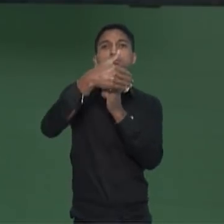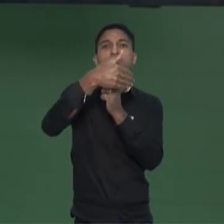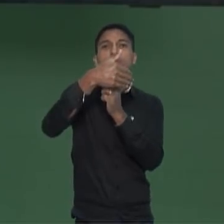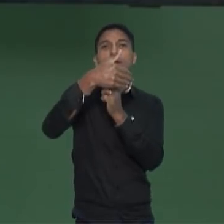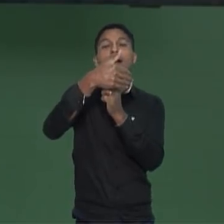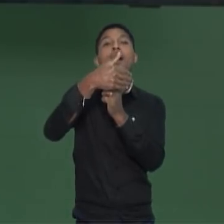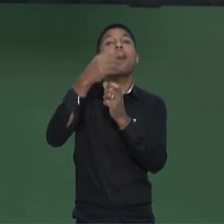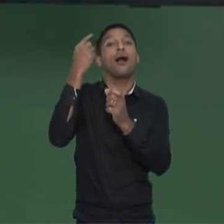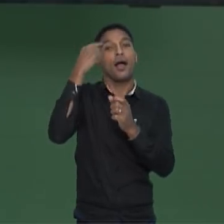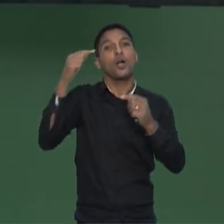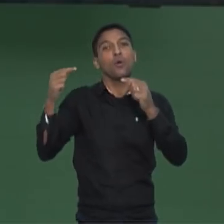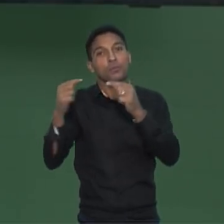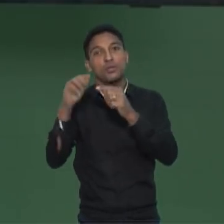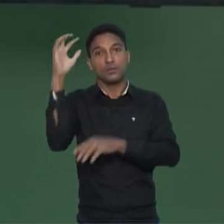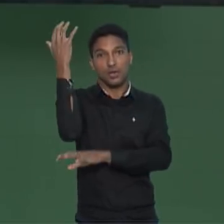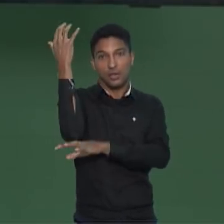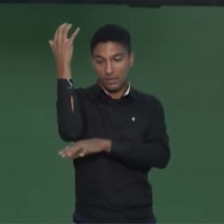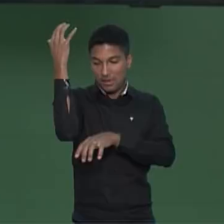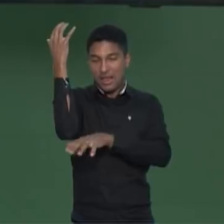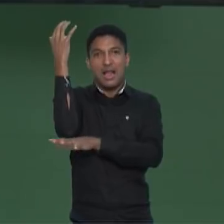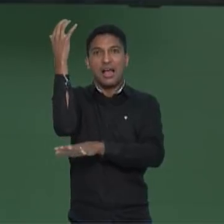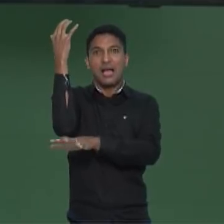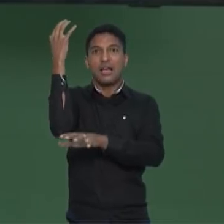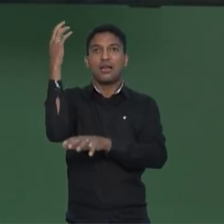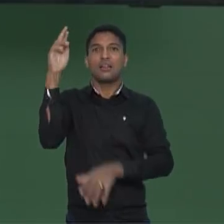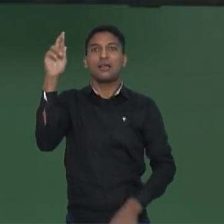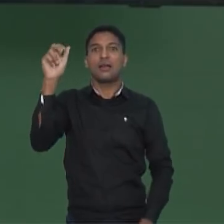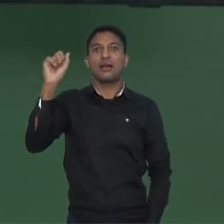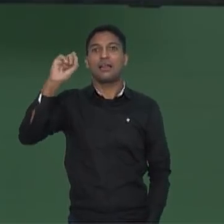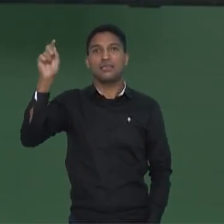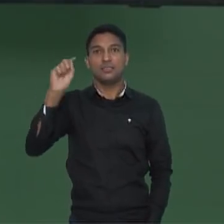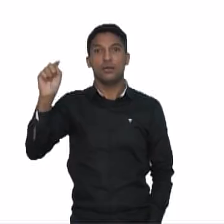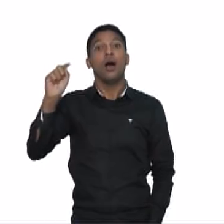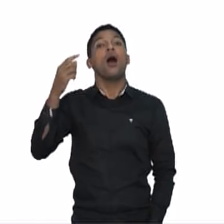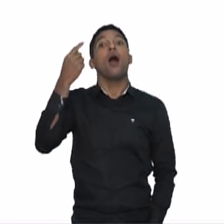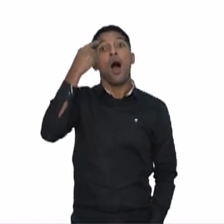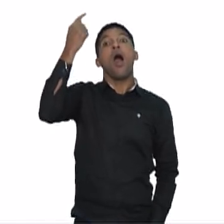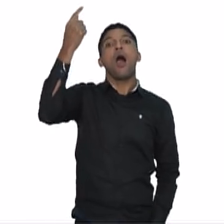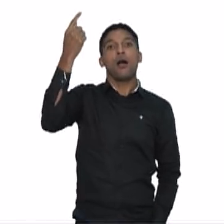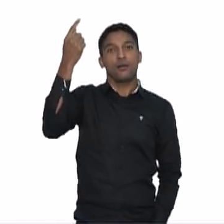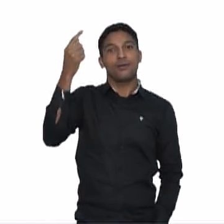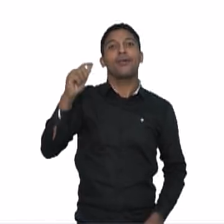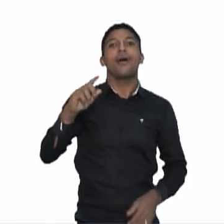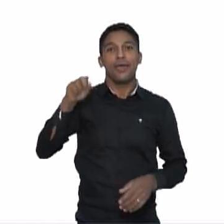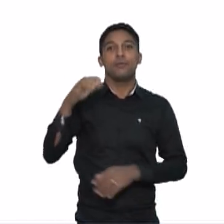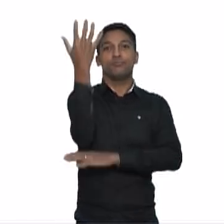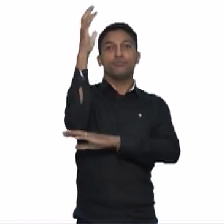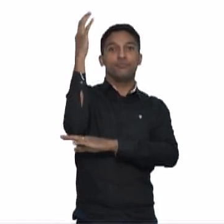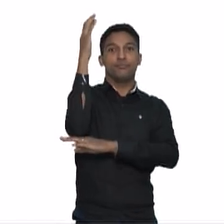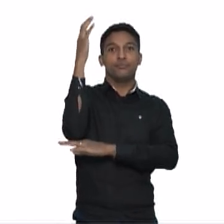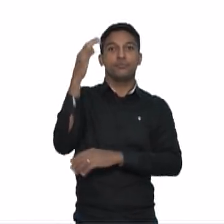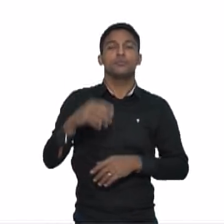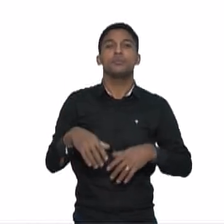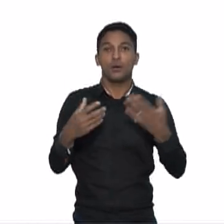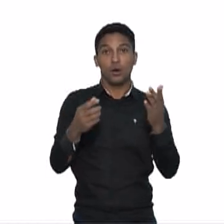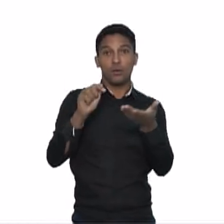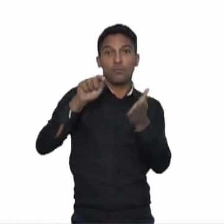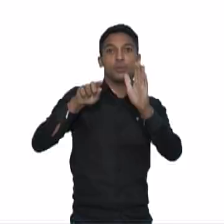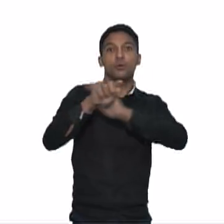número 2, ainda sobre esse mesmo enunciado. Por que essa palavra foi